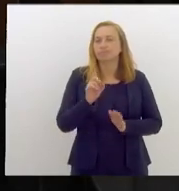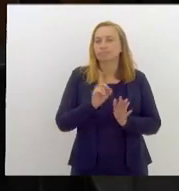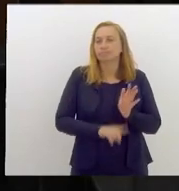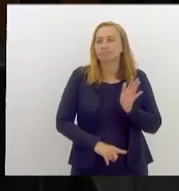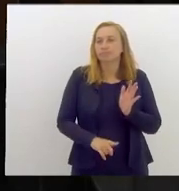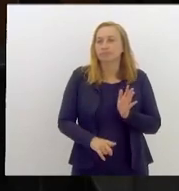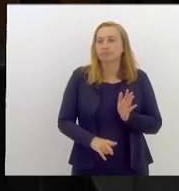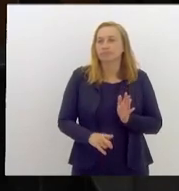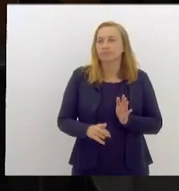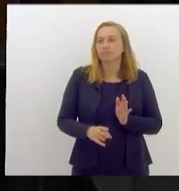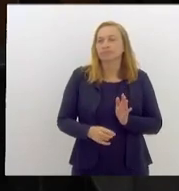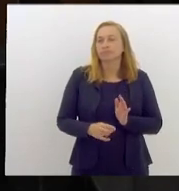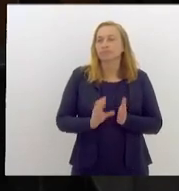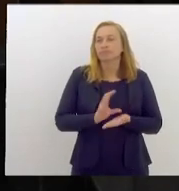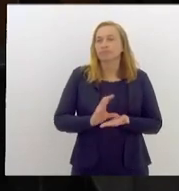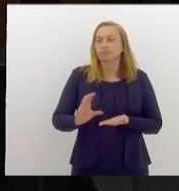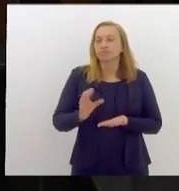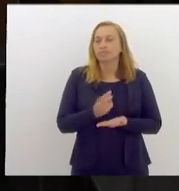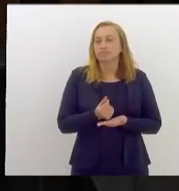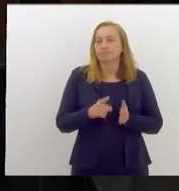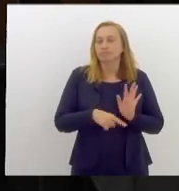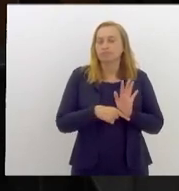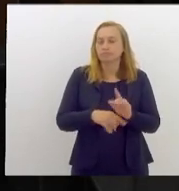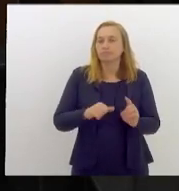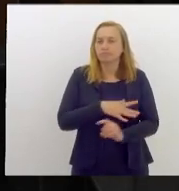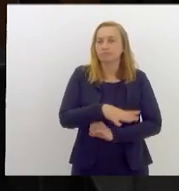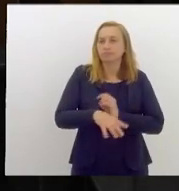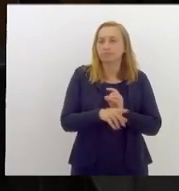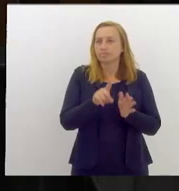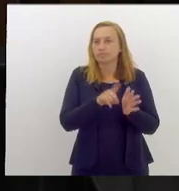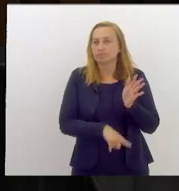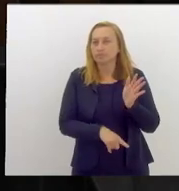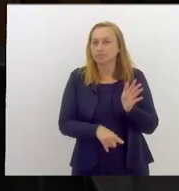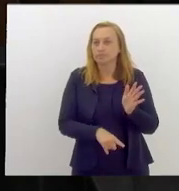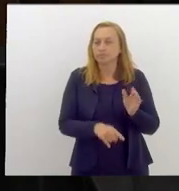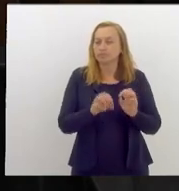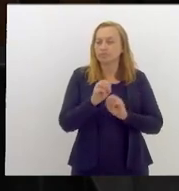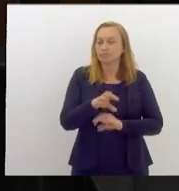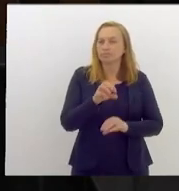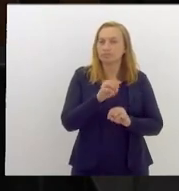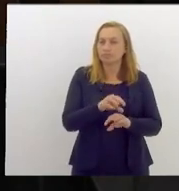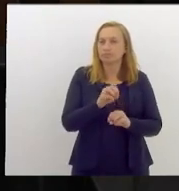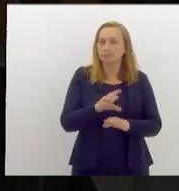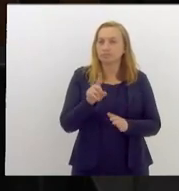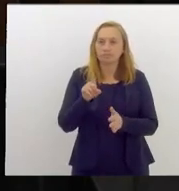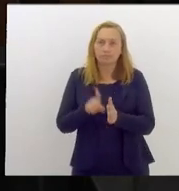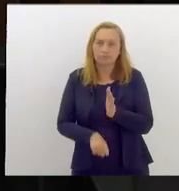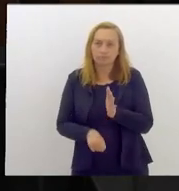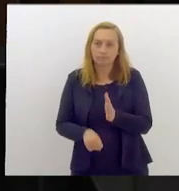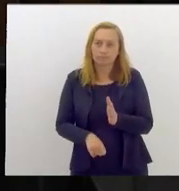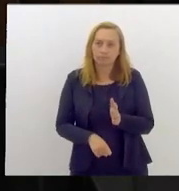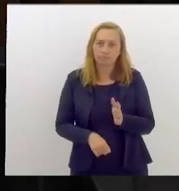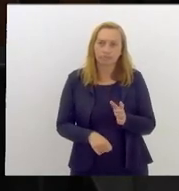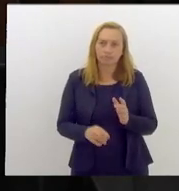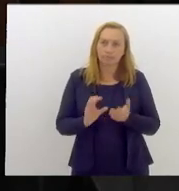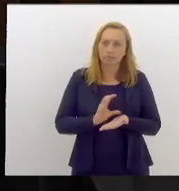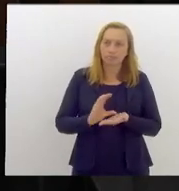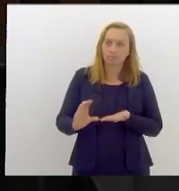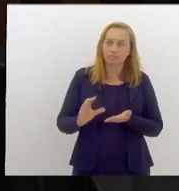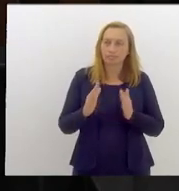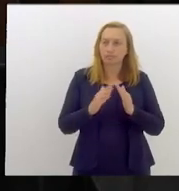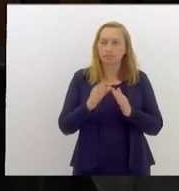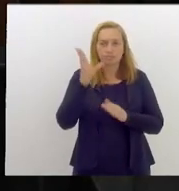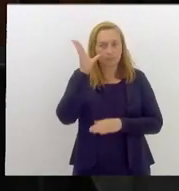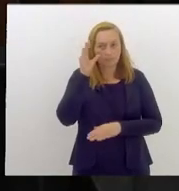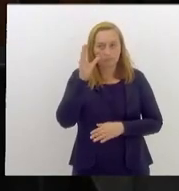nos recursos da assistência social como a redução nos recursos da educação a redução nos recursos da habitação de